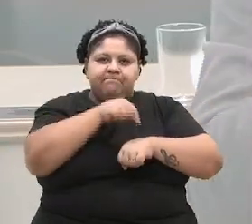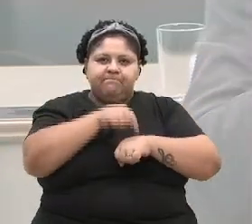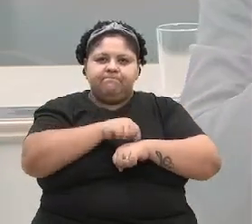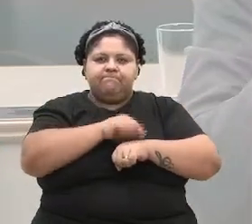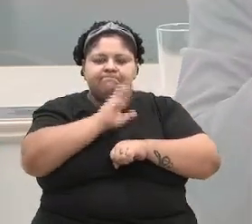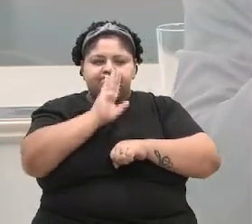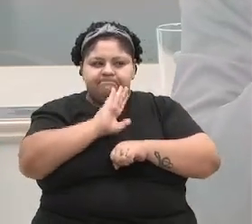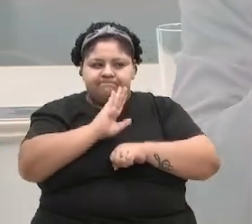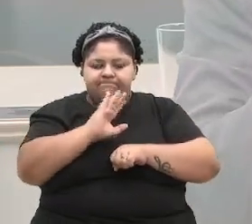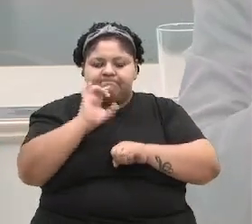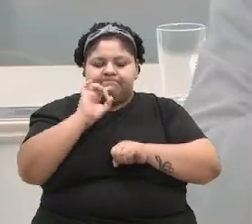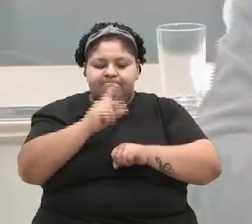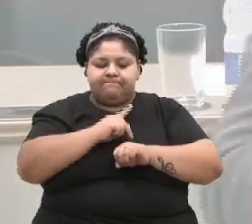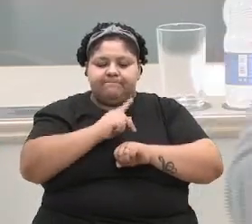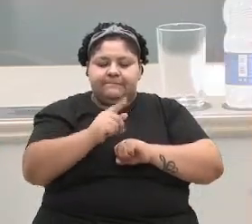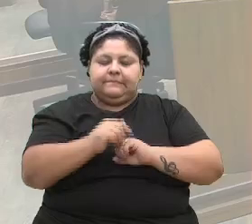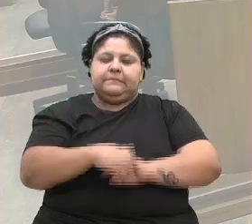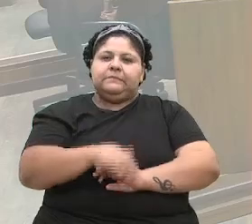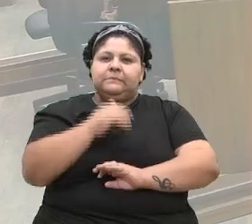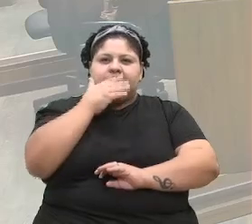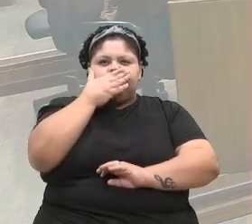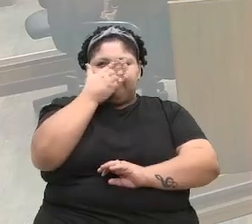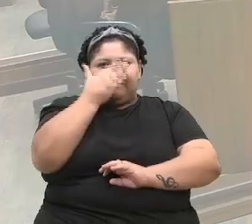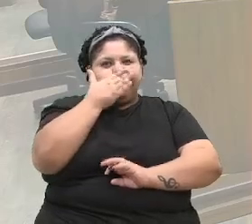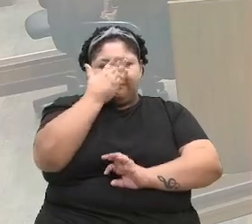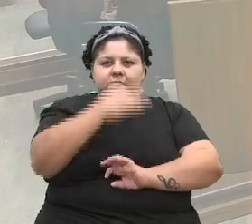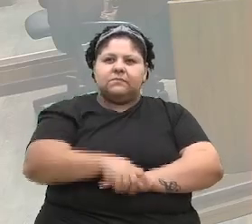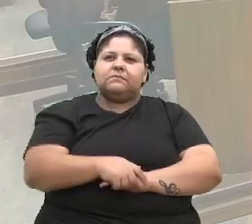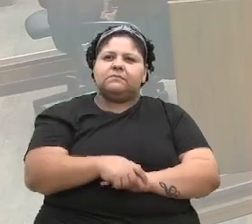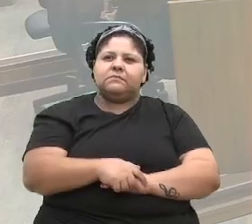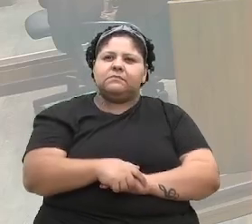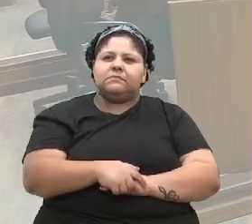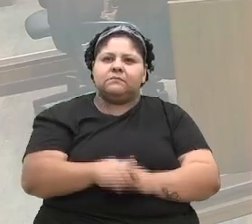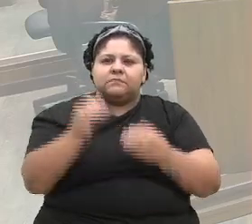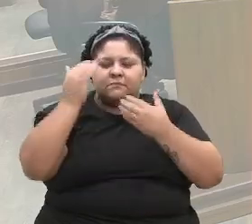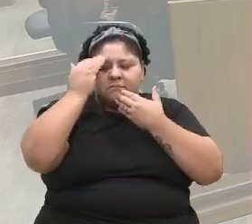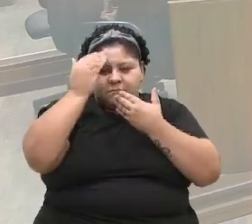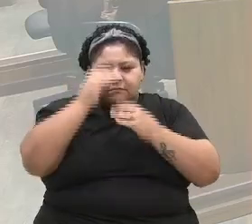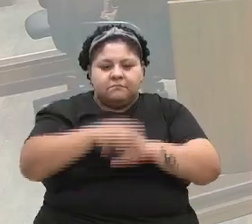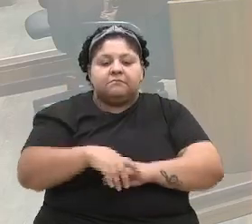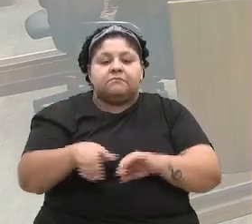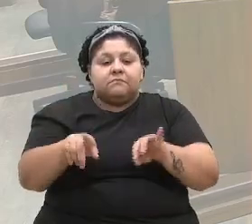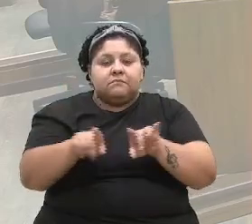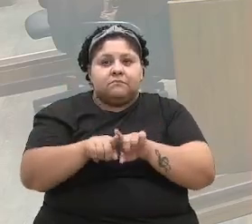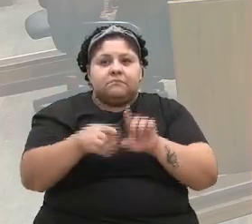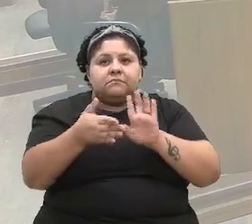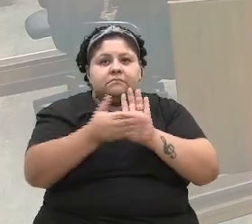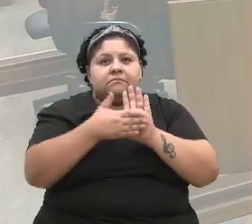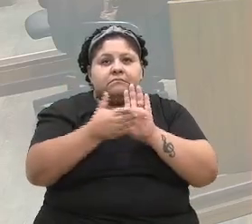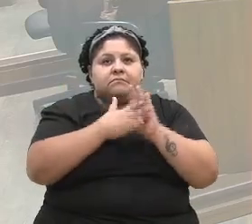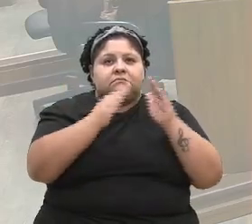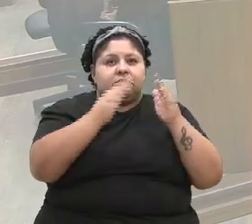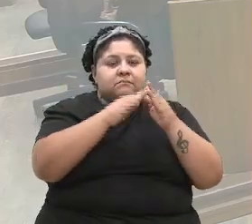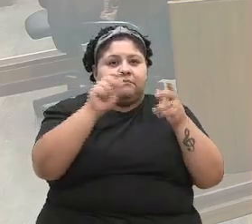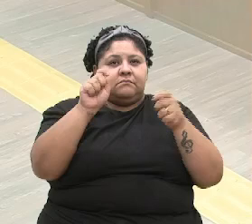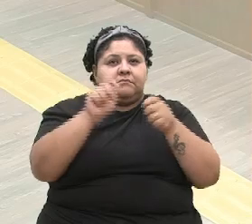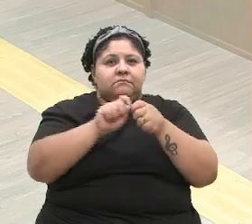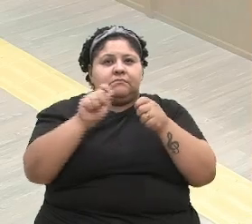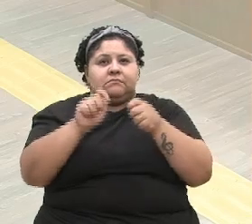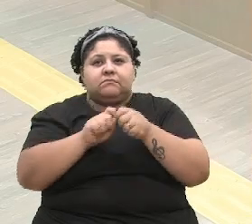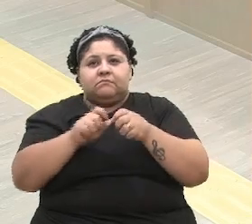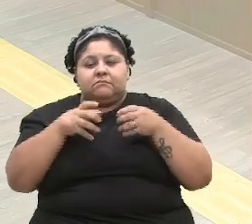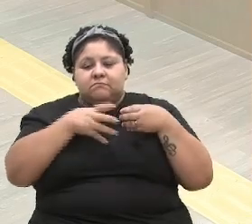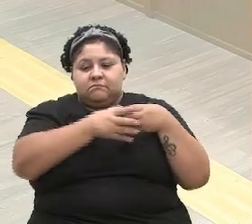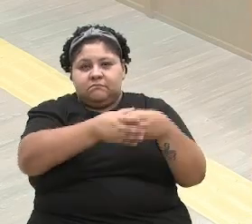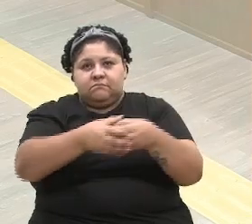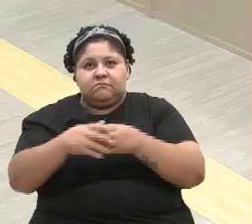despedida. Era isso, senhora presidente. Obrigada, vereador. Inclusive, proponho que pela casa se faça um voto coletivo